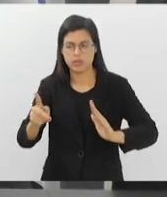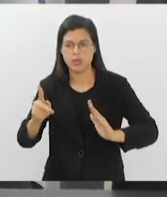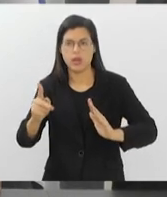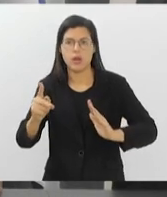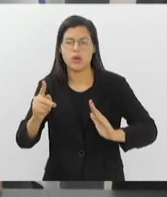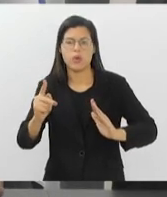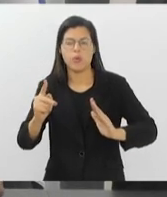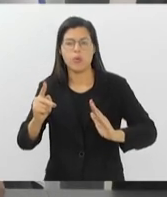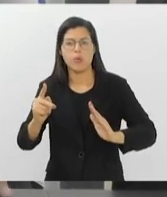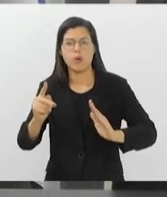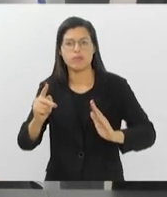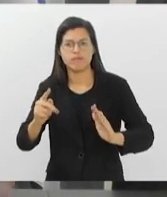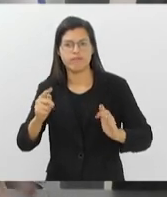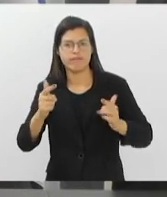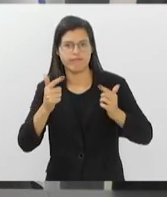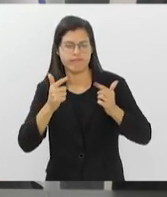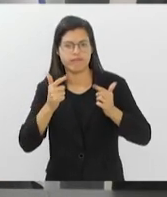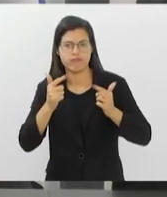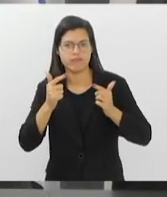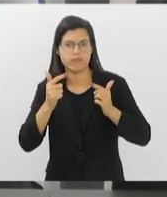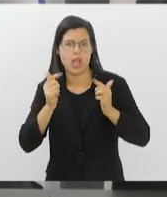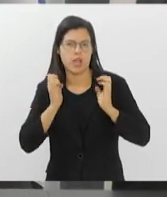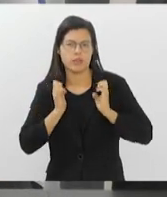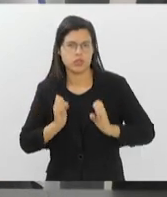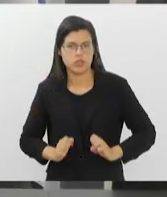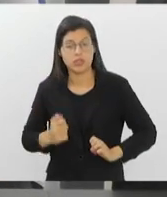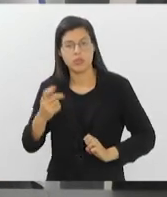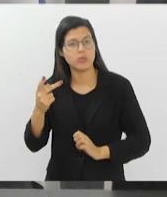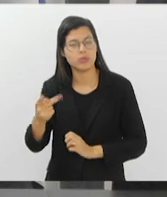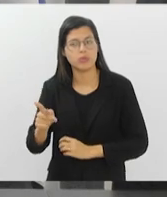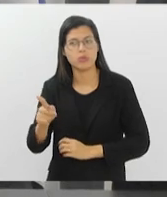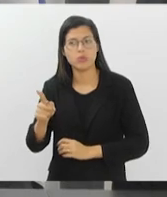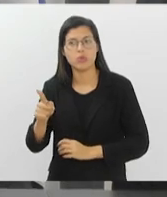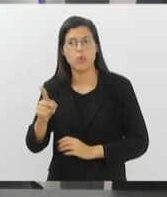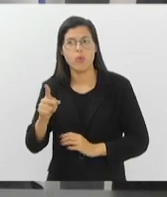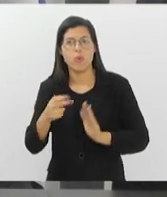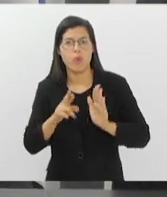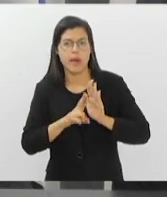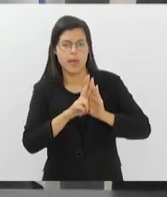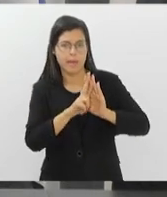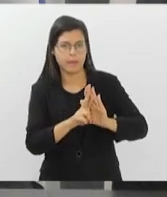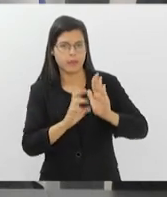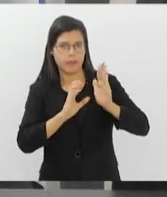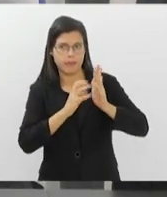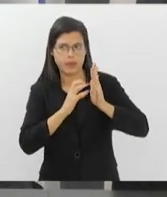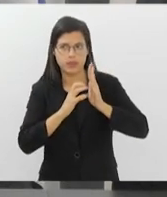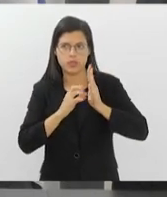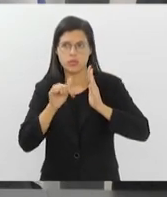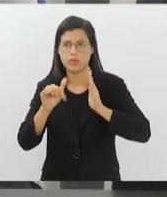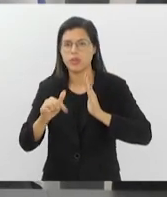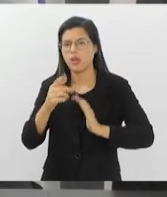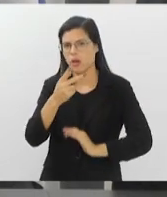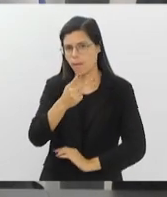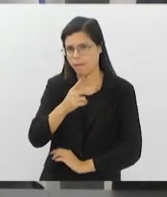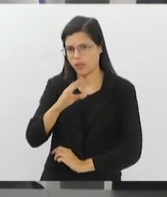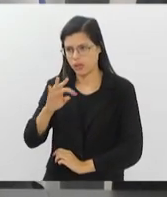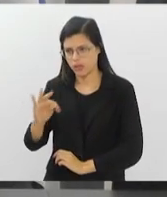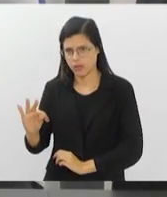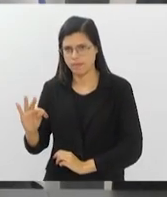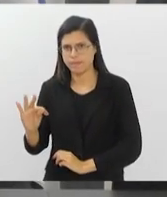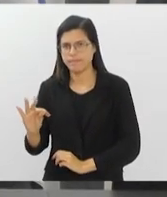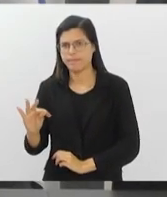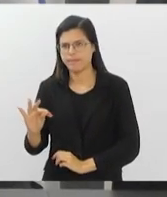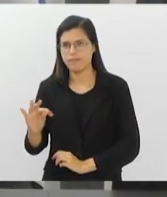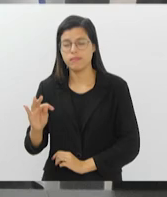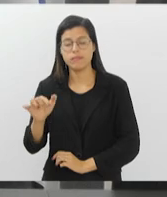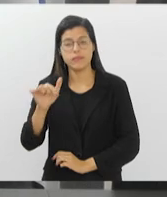a sua sobriedade e representando um partido que é antagônico ao meu no aspecto ideológico, que é o Partido dos Trabalhadores. Vossa Excelência,